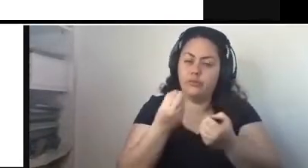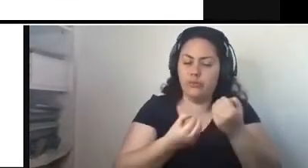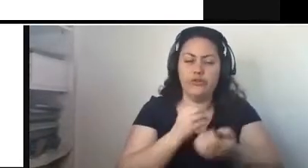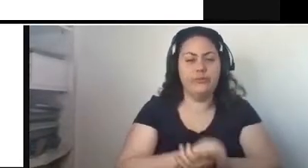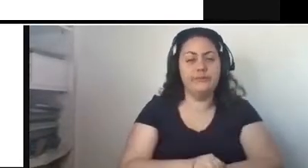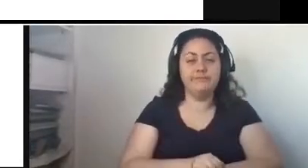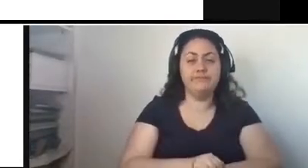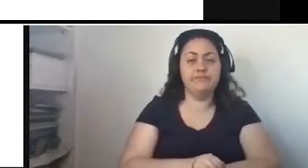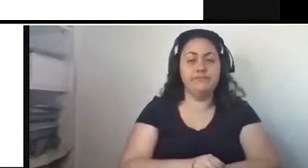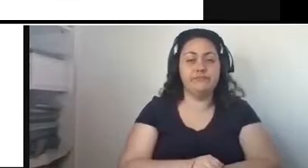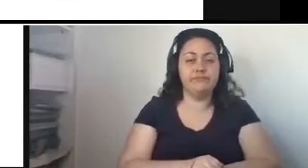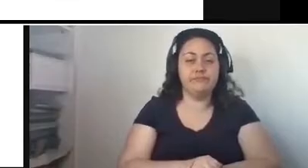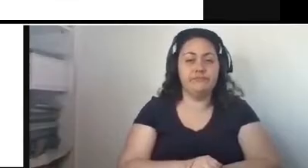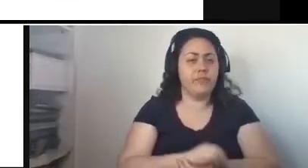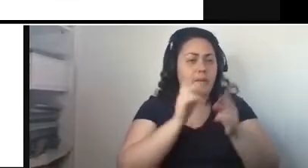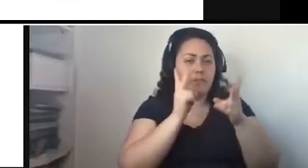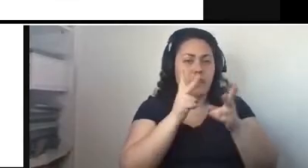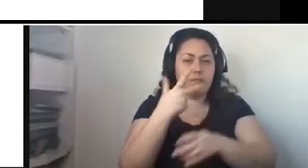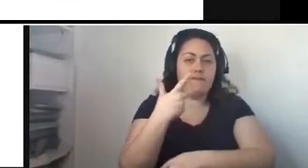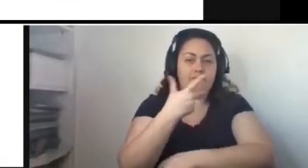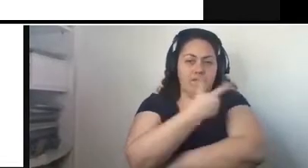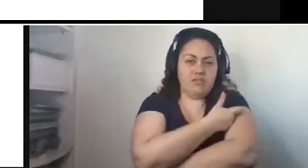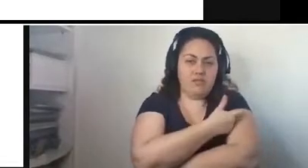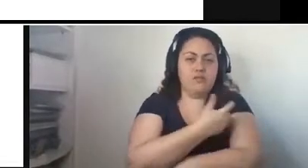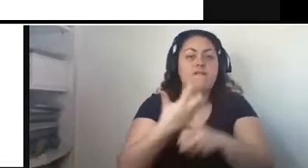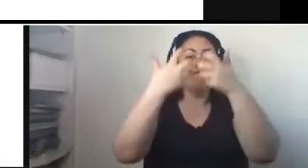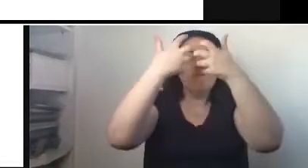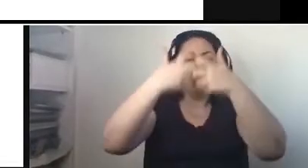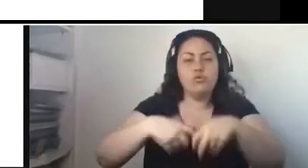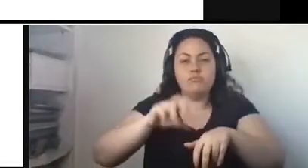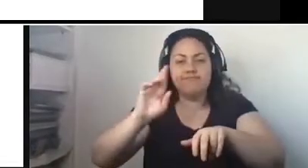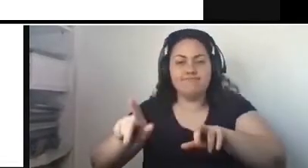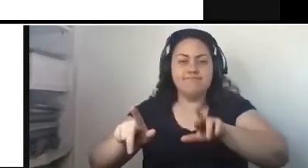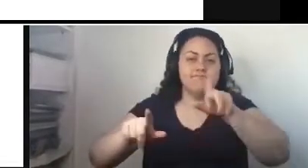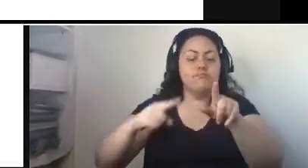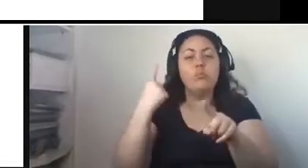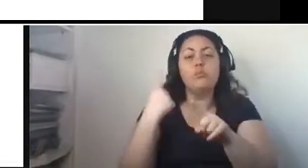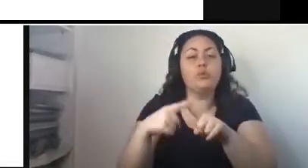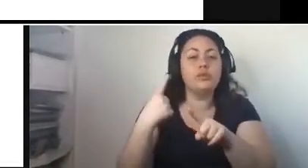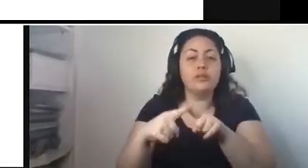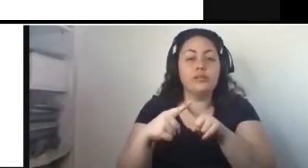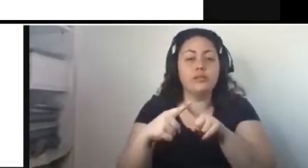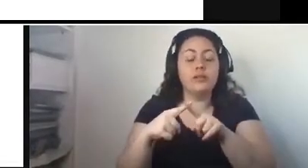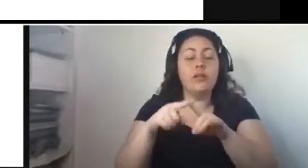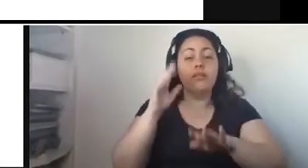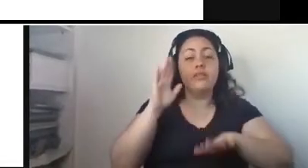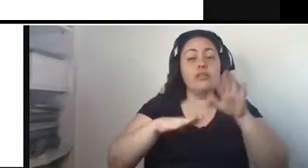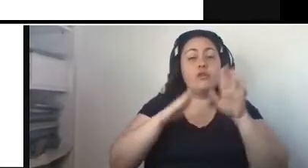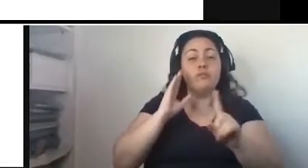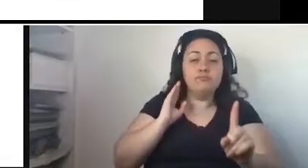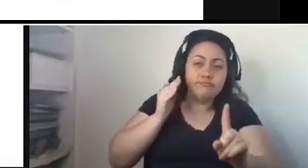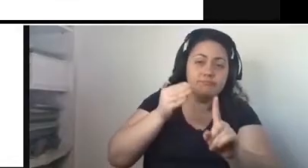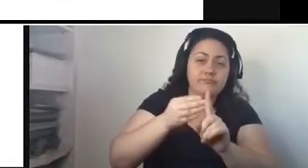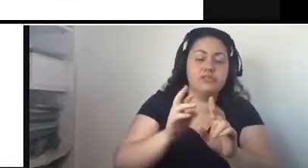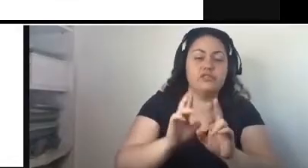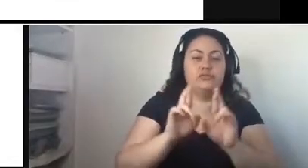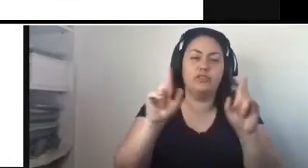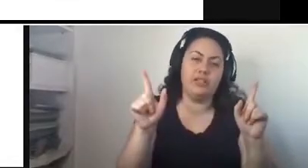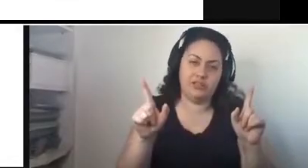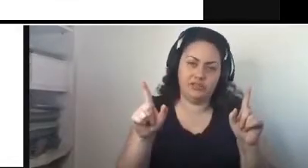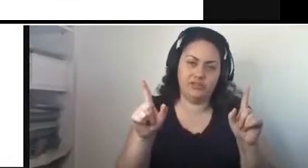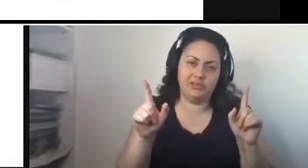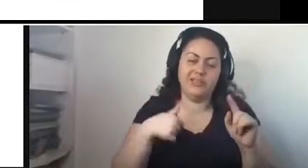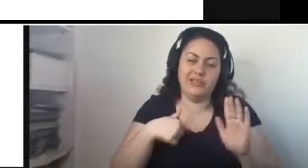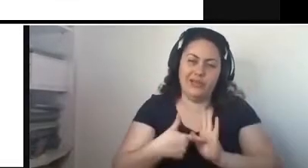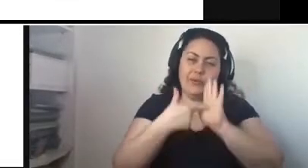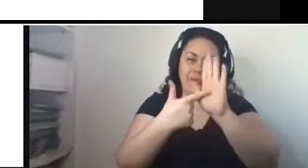mesma vacina pode ter eficácias diferentes, primeiro porque ela pode estar medindo desfechos diferentes. Como eu já mostrei no caso